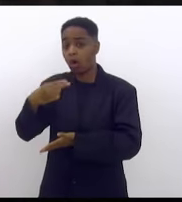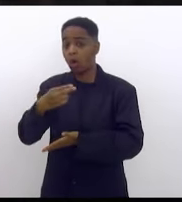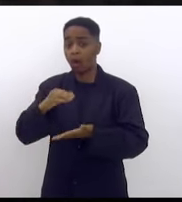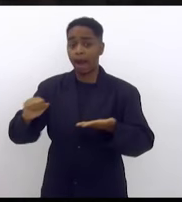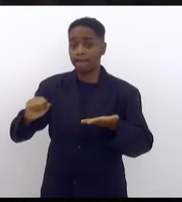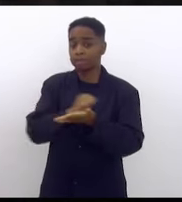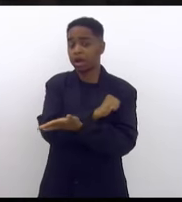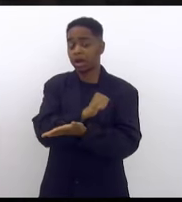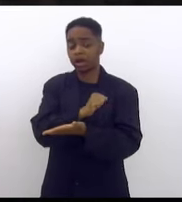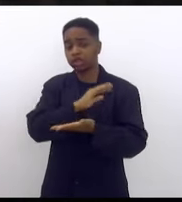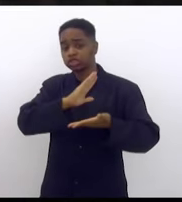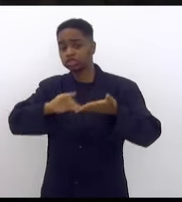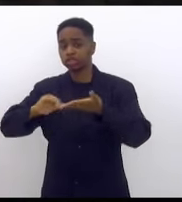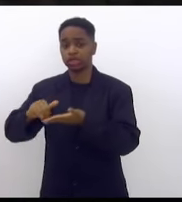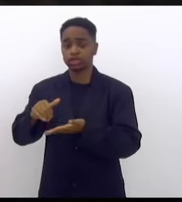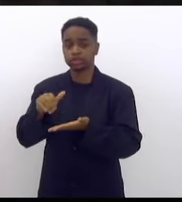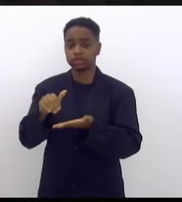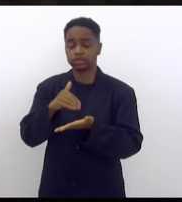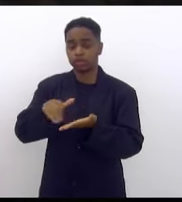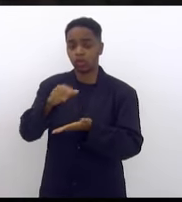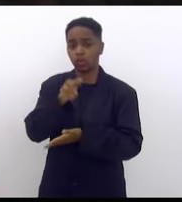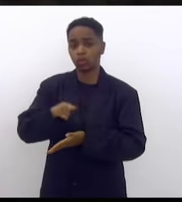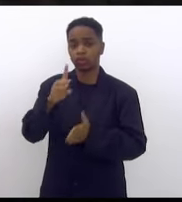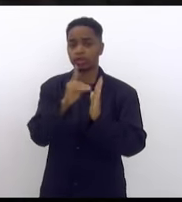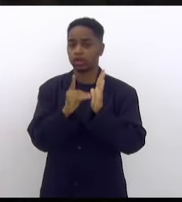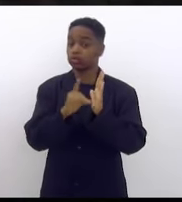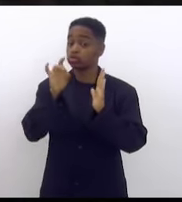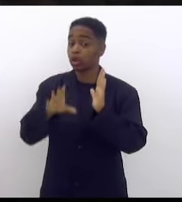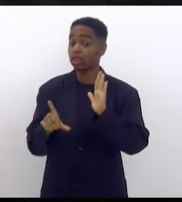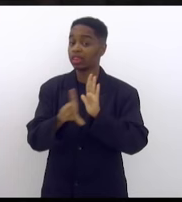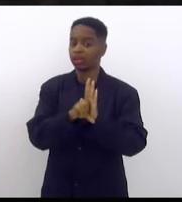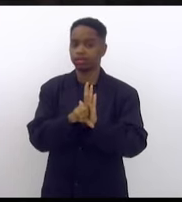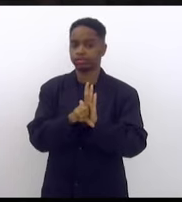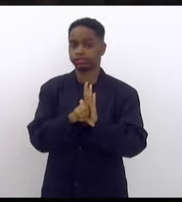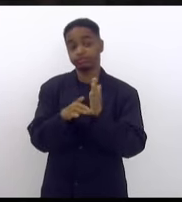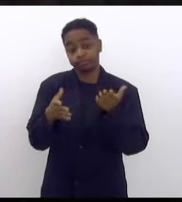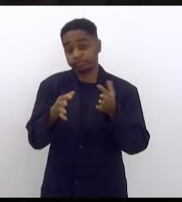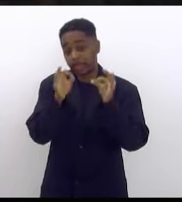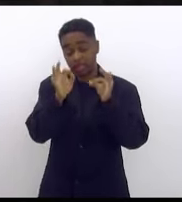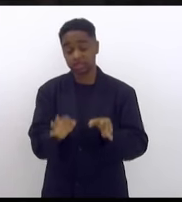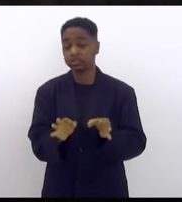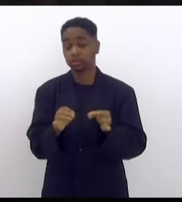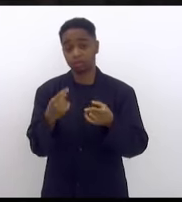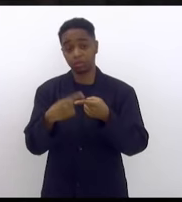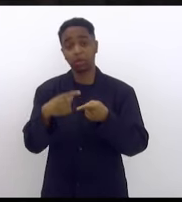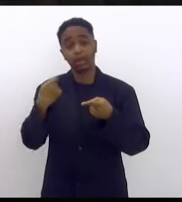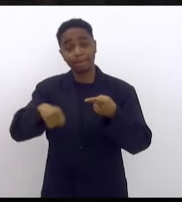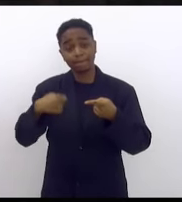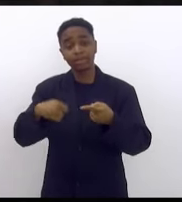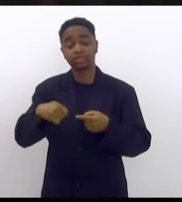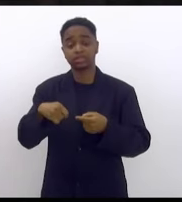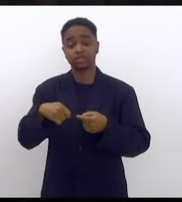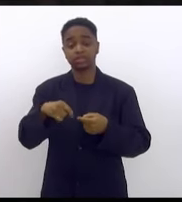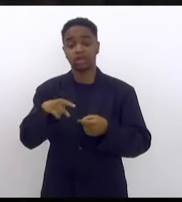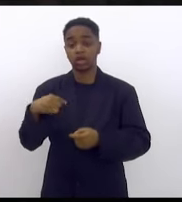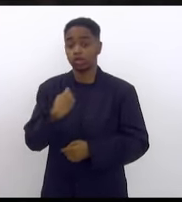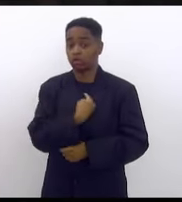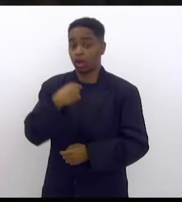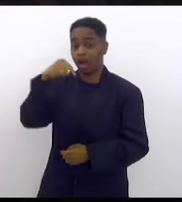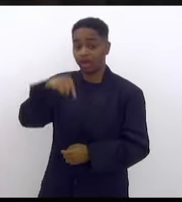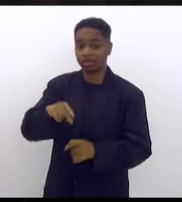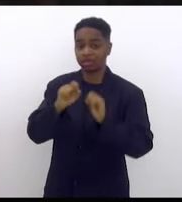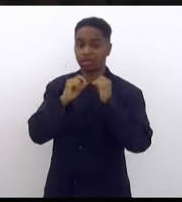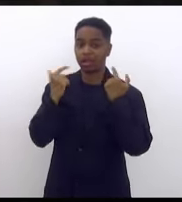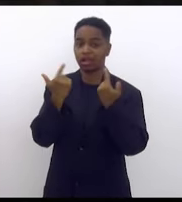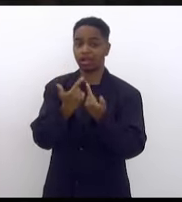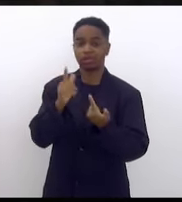extingui-las por decreto, somente por lei. Exatamente para passar pelo crivo do parlamento